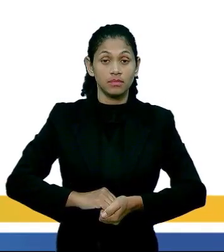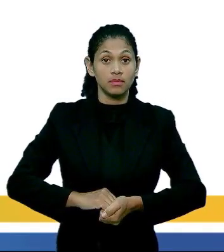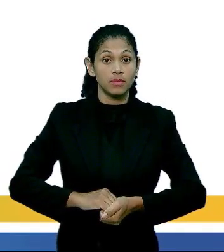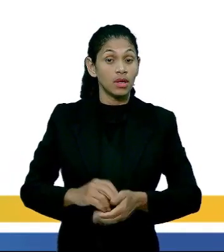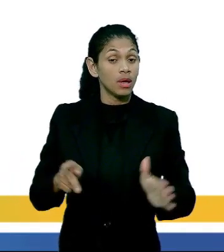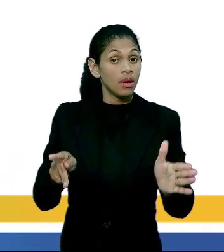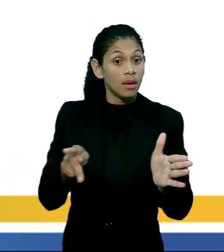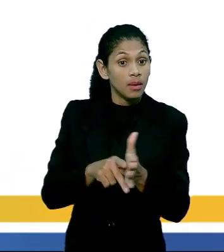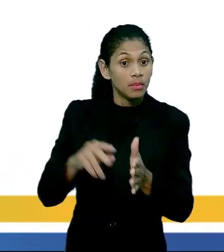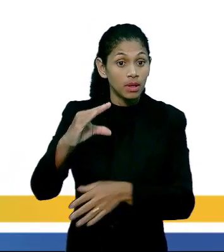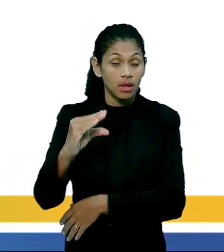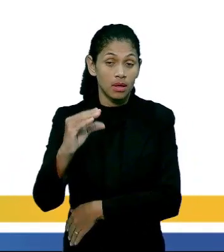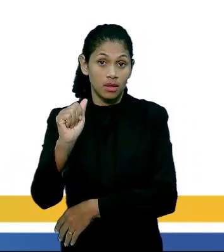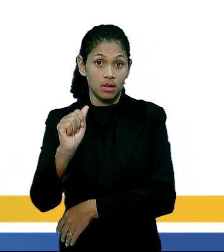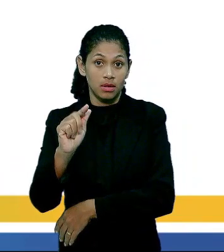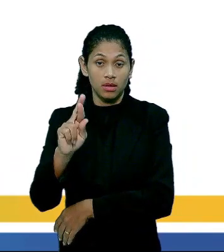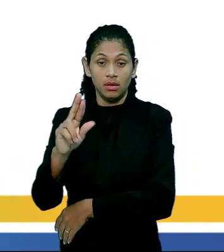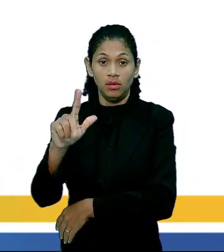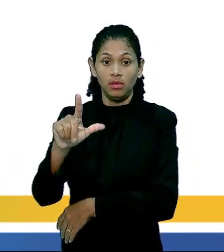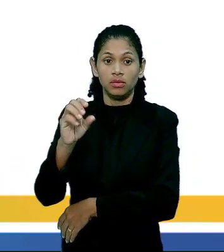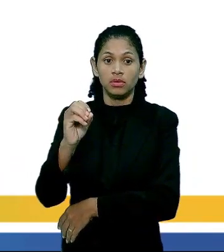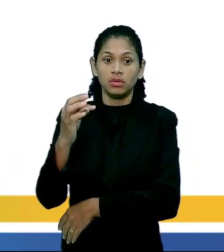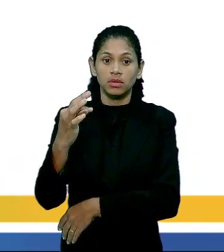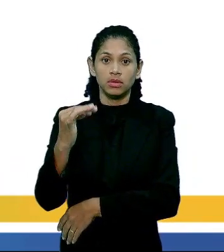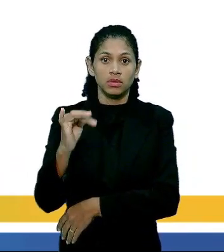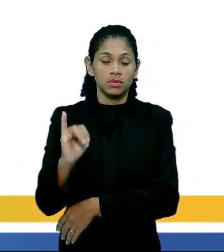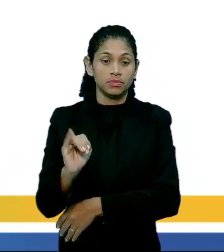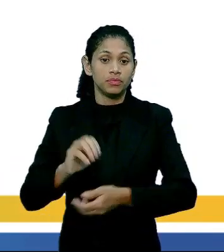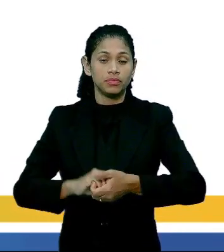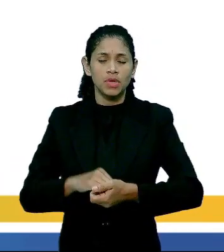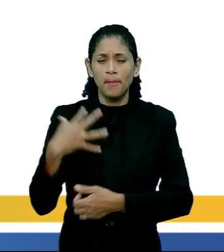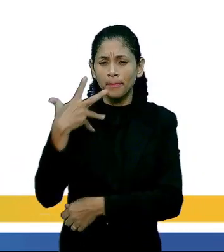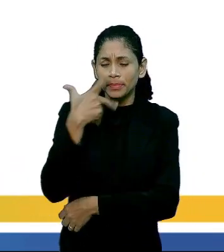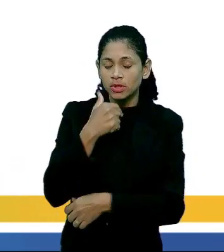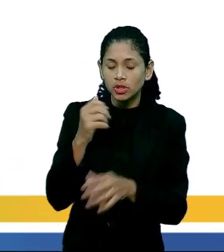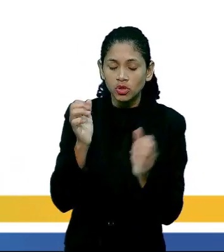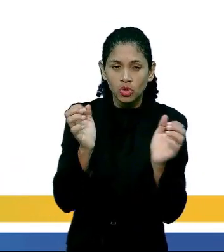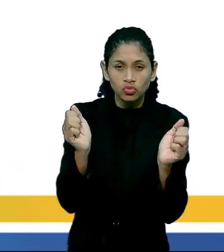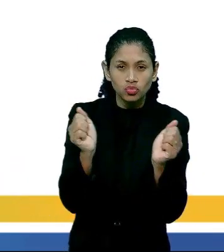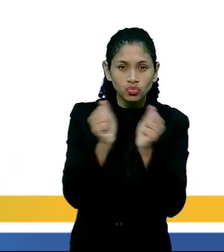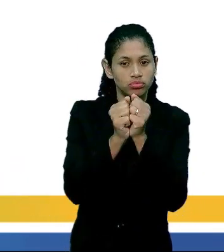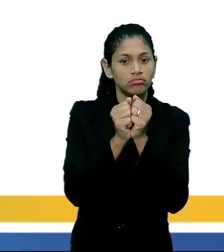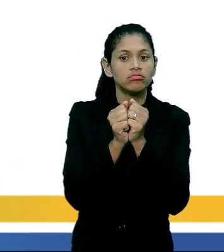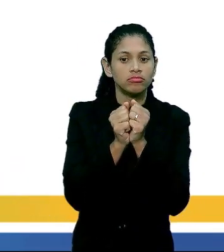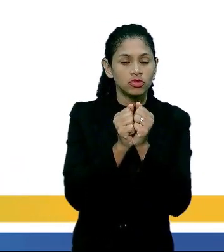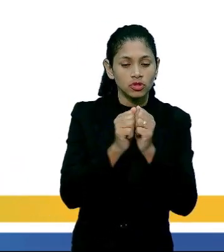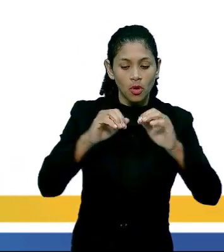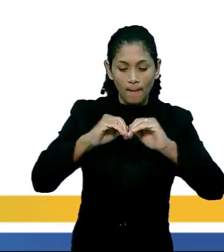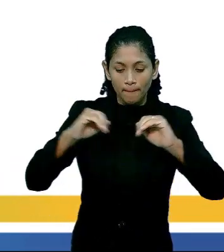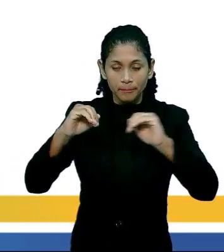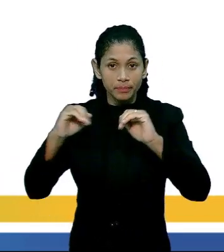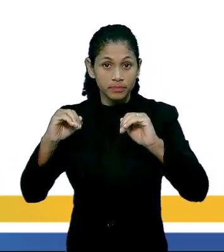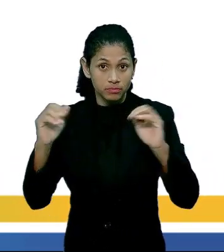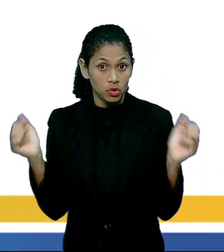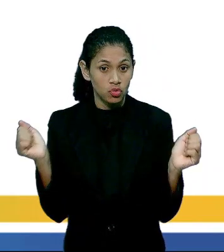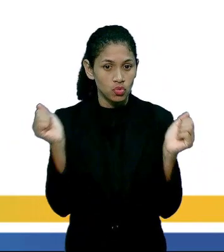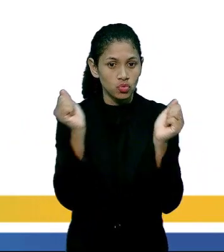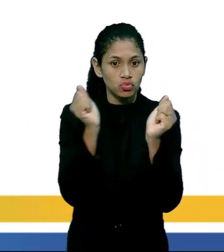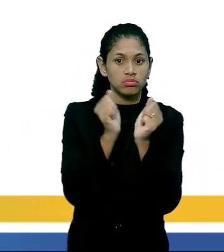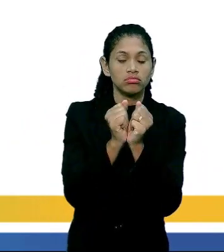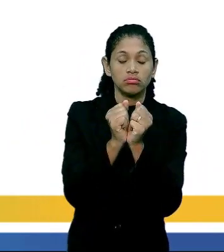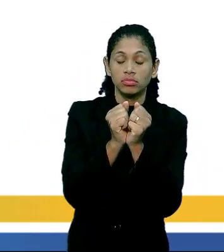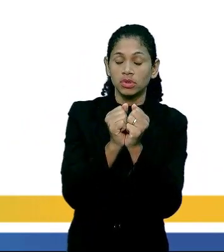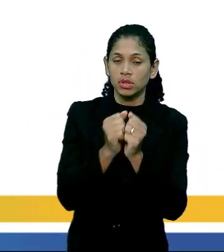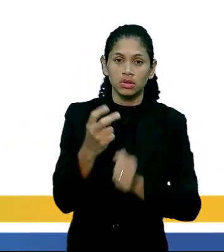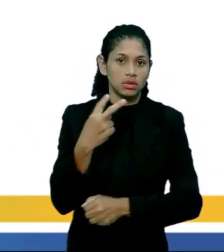socrático. Já para Carlotti, a beleza é a soma das partes que, quando se harmonizam de tal forma, nada pode ser